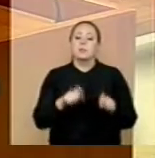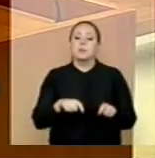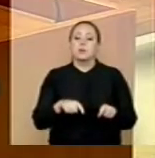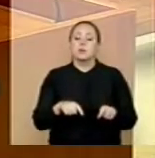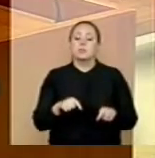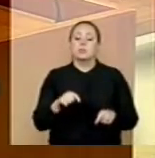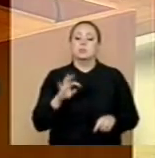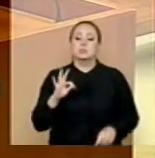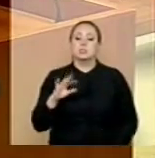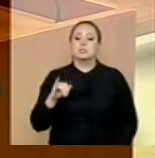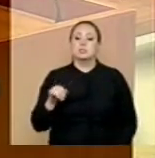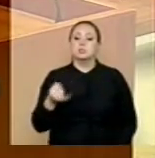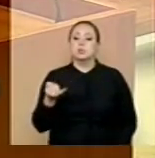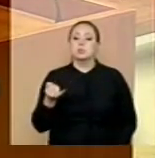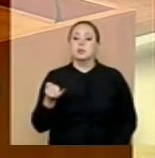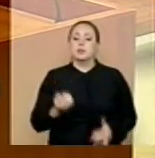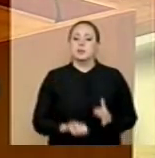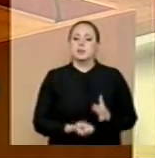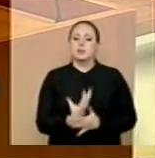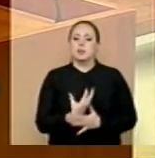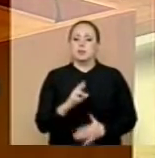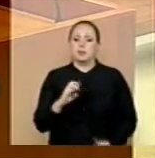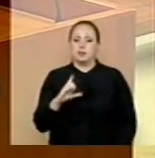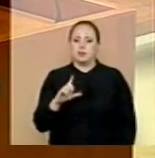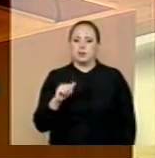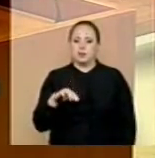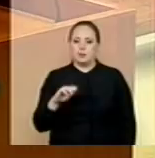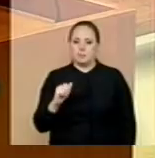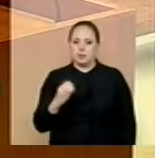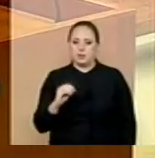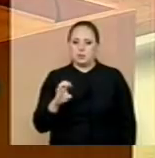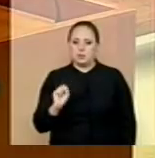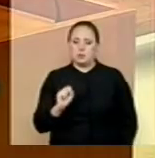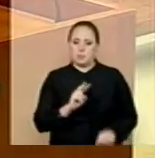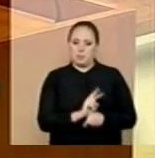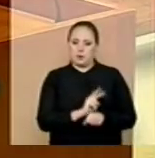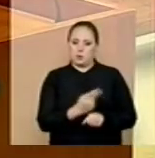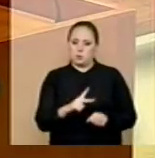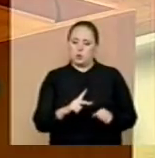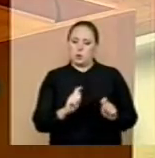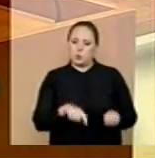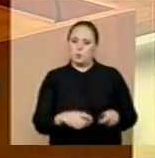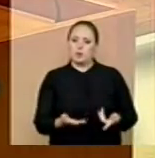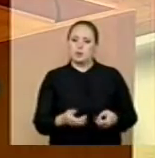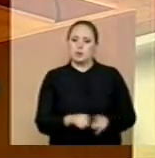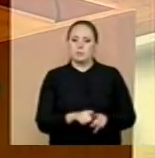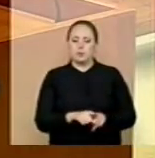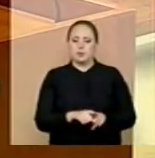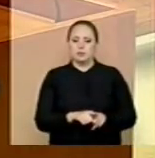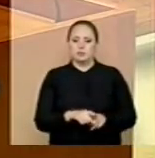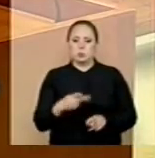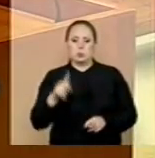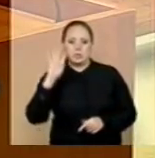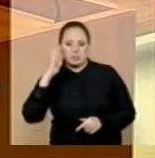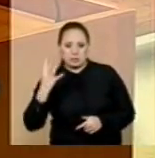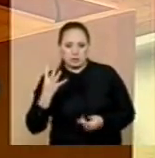justiça criarem as reclamações para preservar a sua competência e garantir à autoridade suas decisões, com